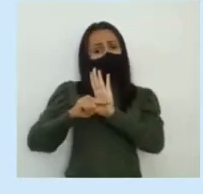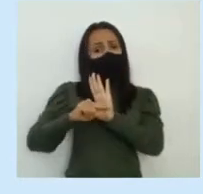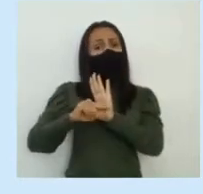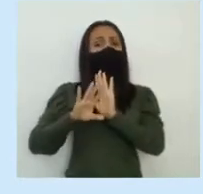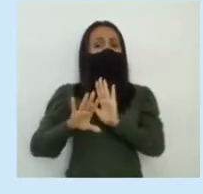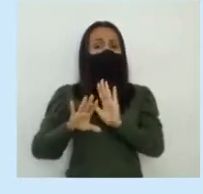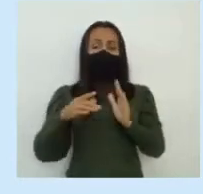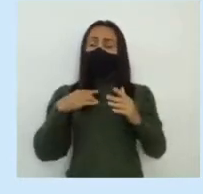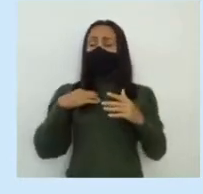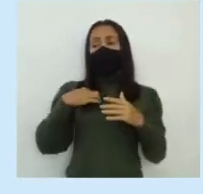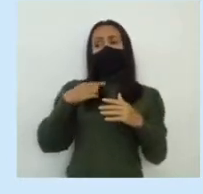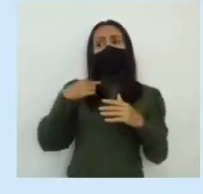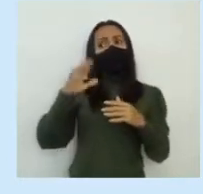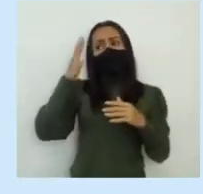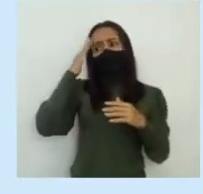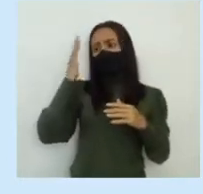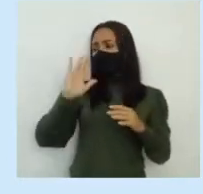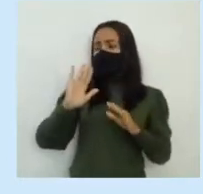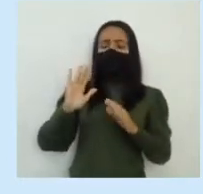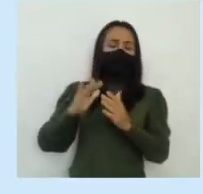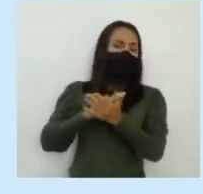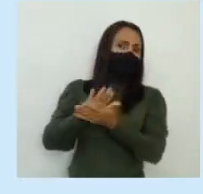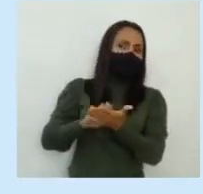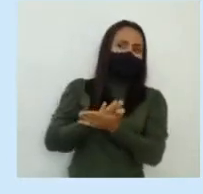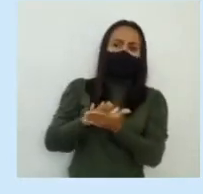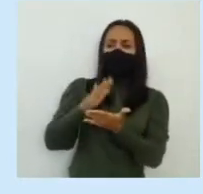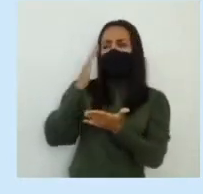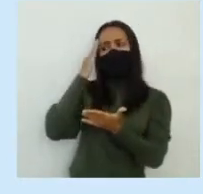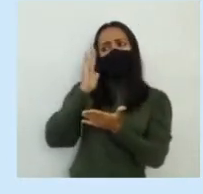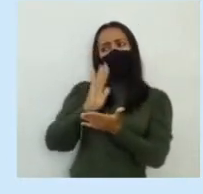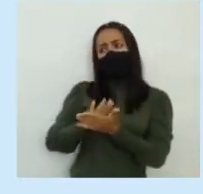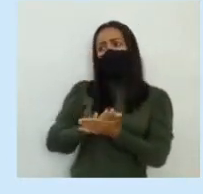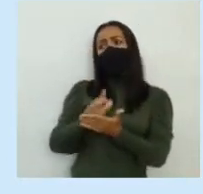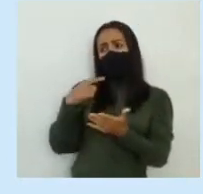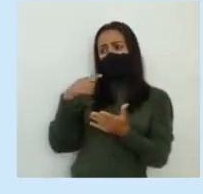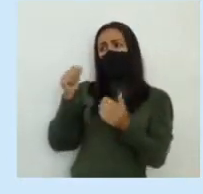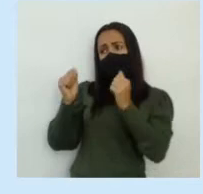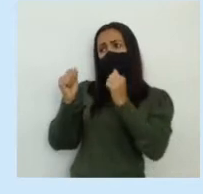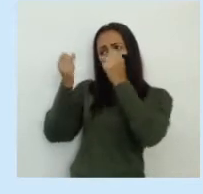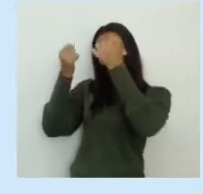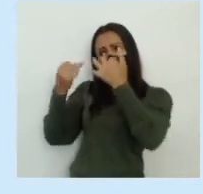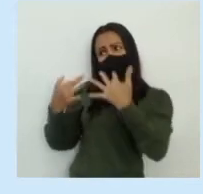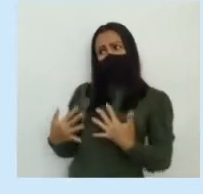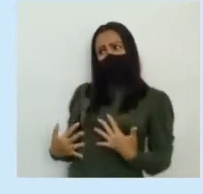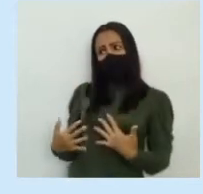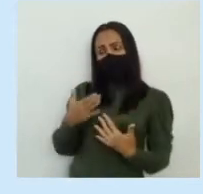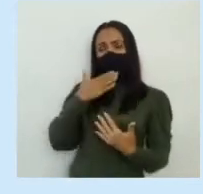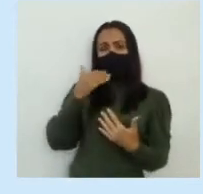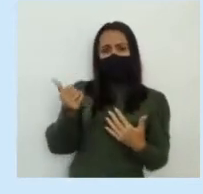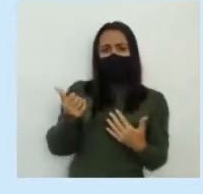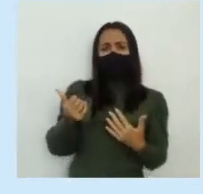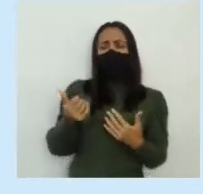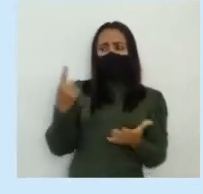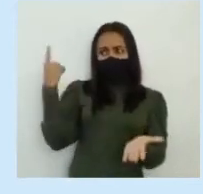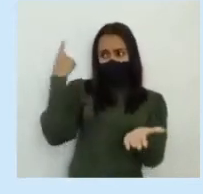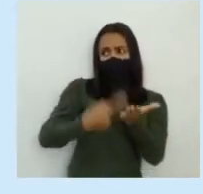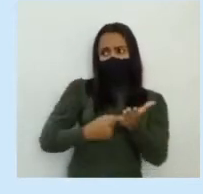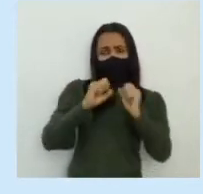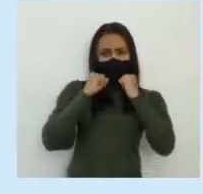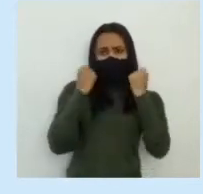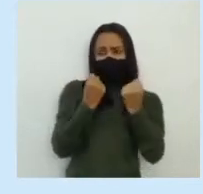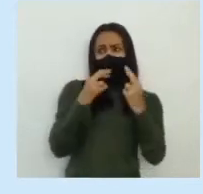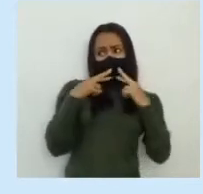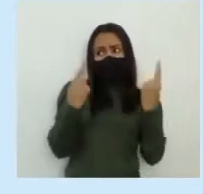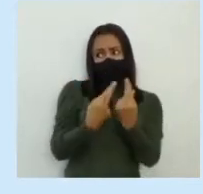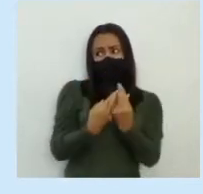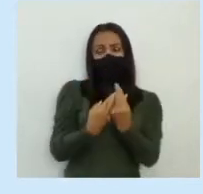eu não entendi o que você quis dizer. Você pode me repetir? Você pode explicar melhor? Vamos marcar uma reunião? Entendeu? Então, assim, a